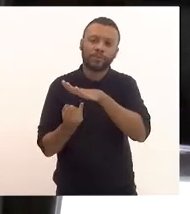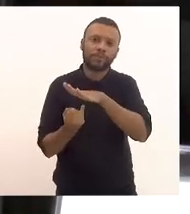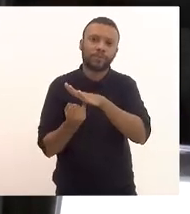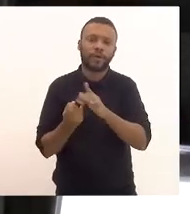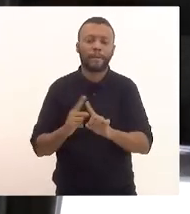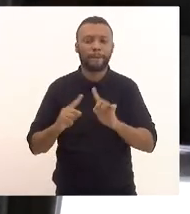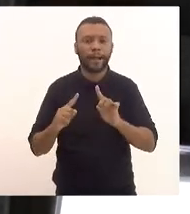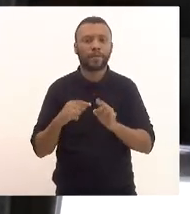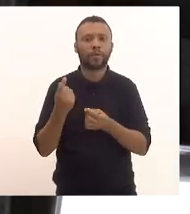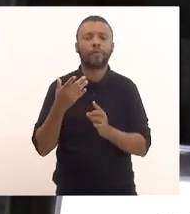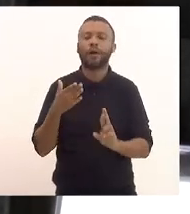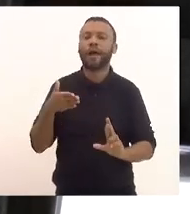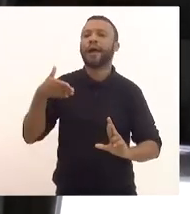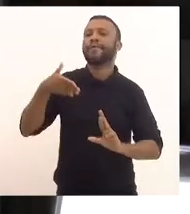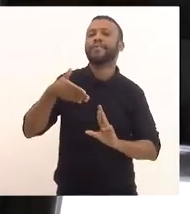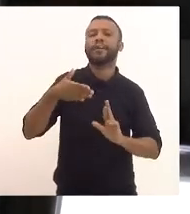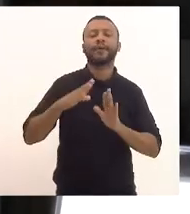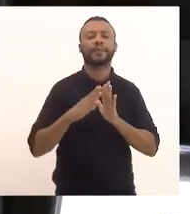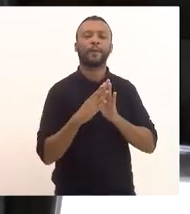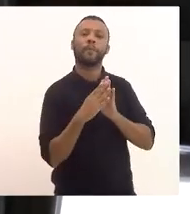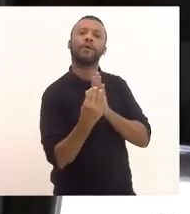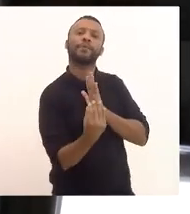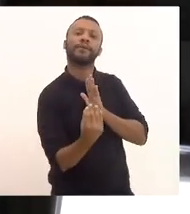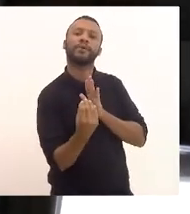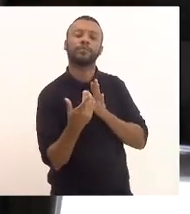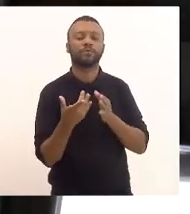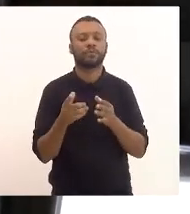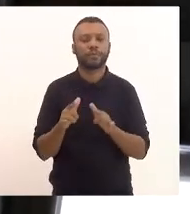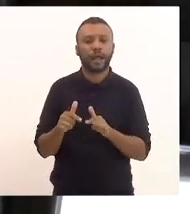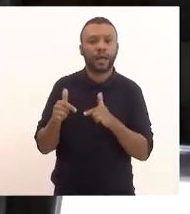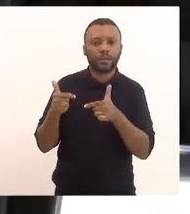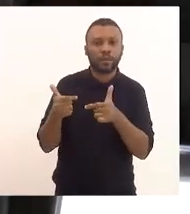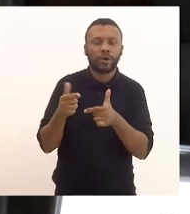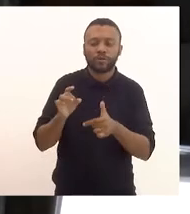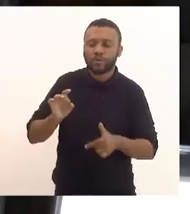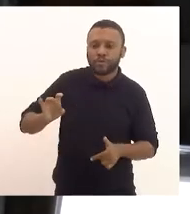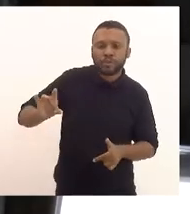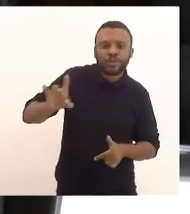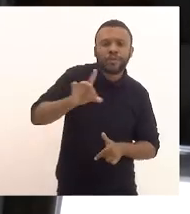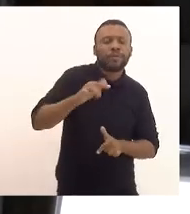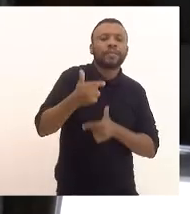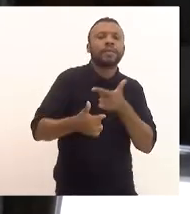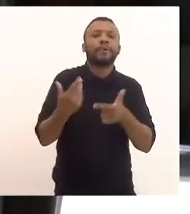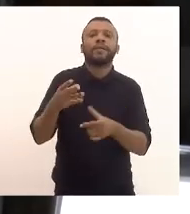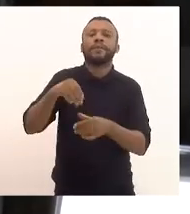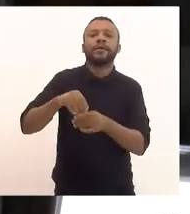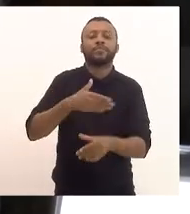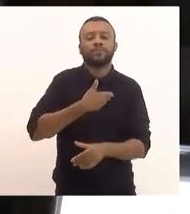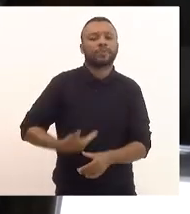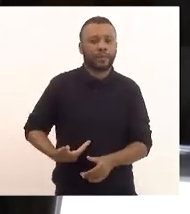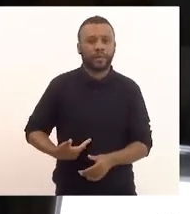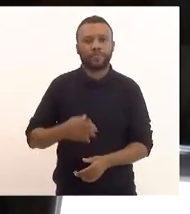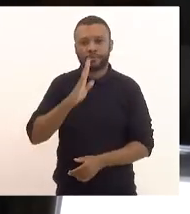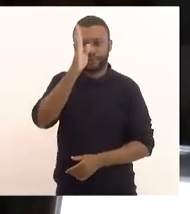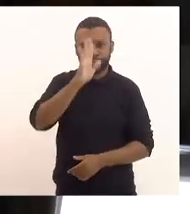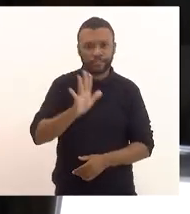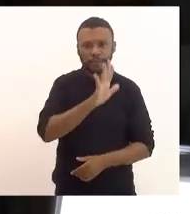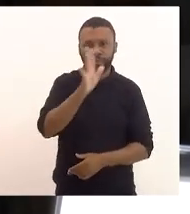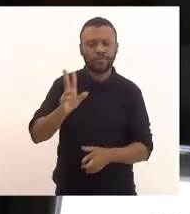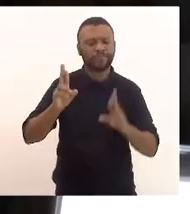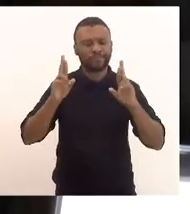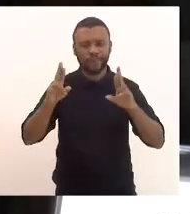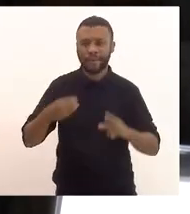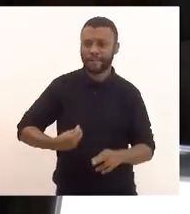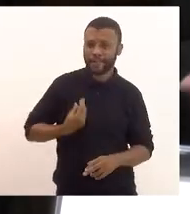mas como exemplo da postura que devem ter todos aqueles e aquelas que atuam no estado brasileiro vida